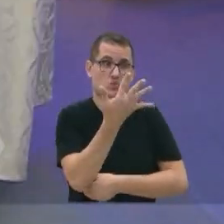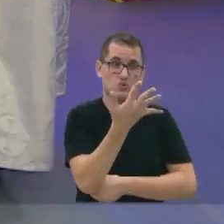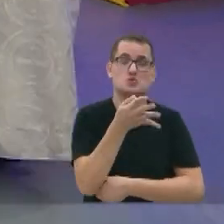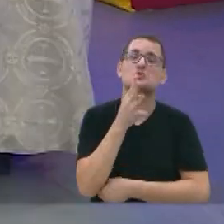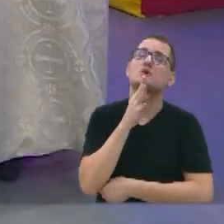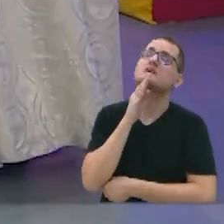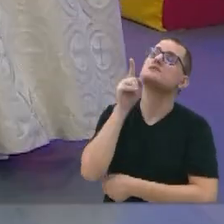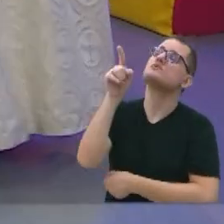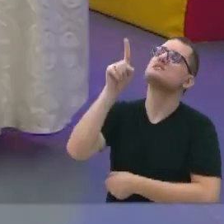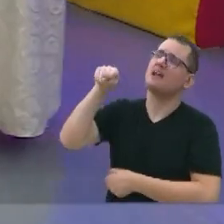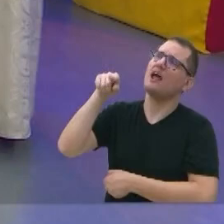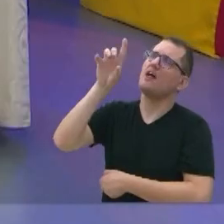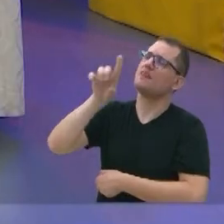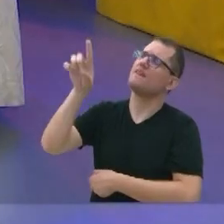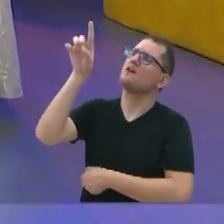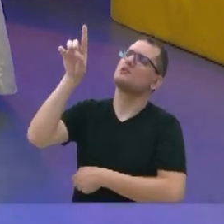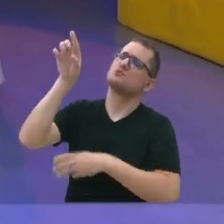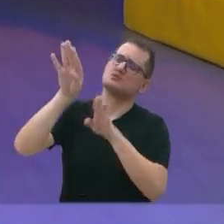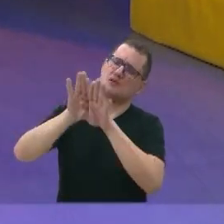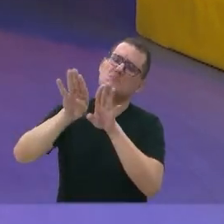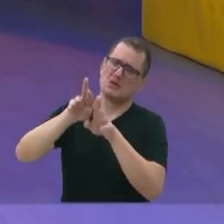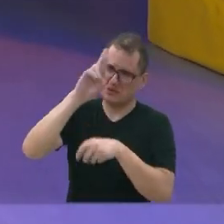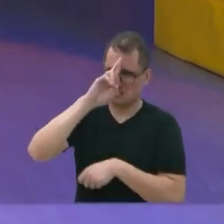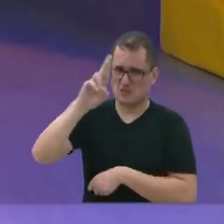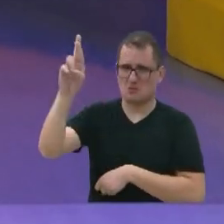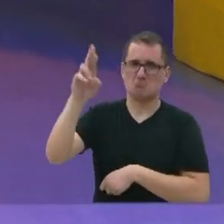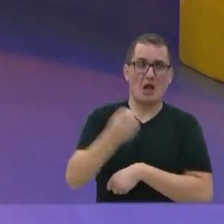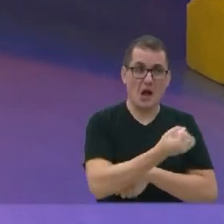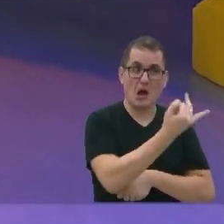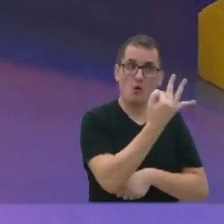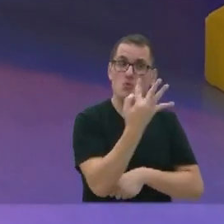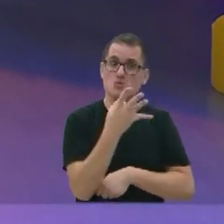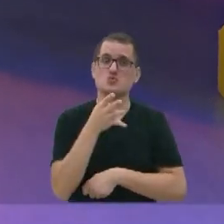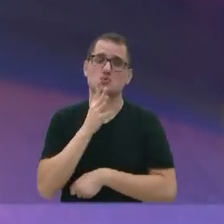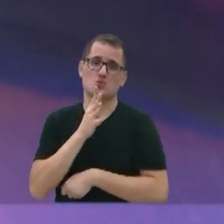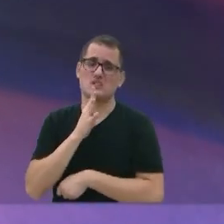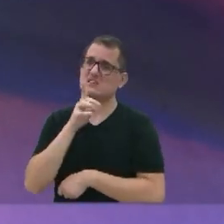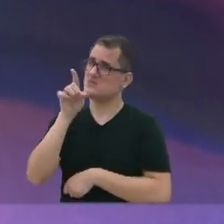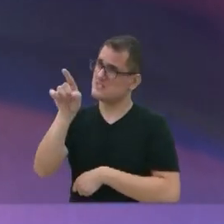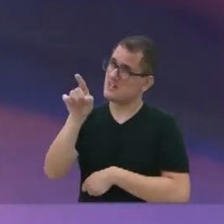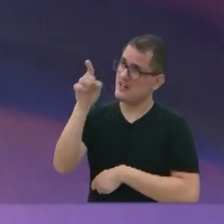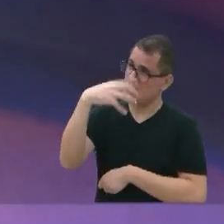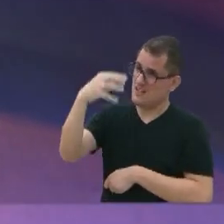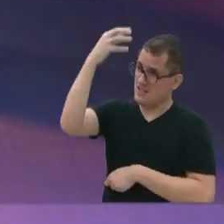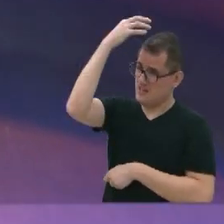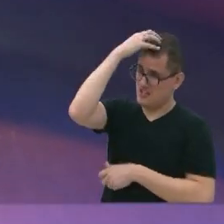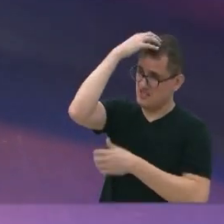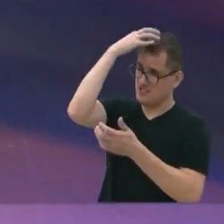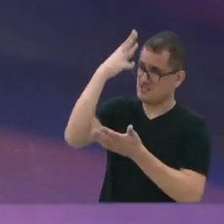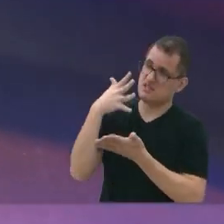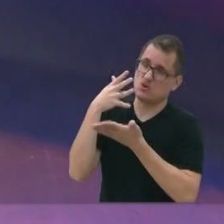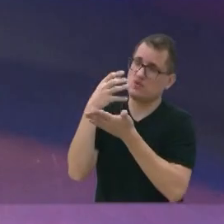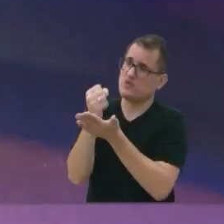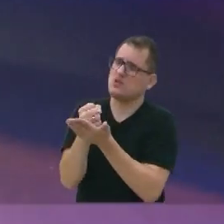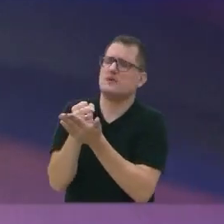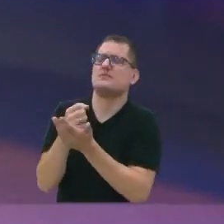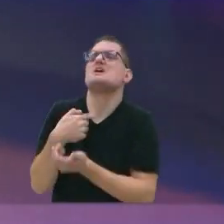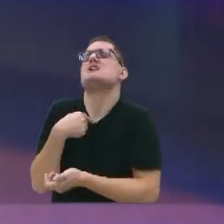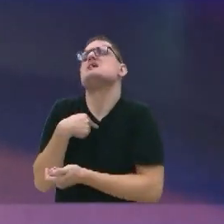Te chamam de Deus e de Senhor, te chamam de rei e